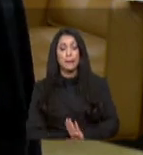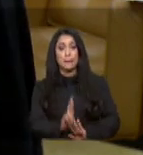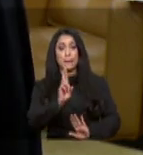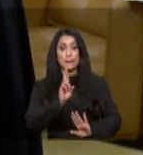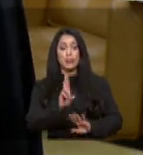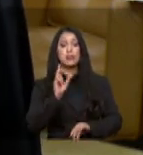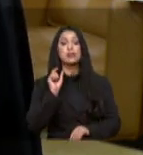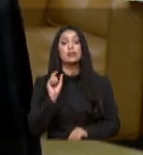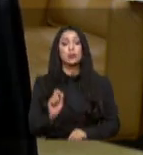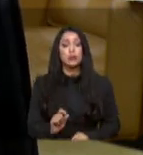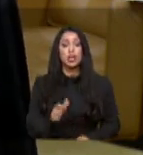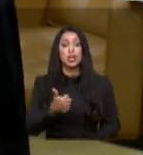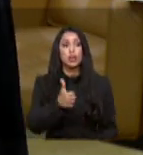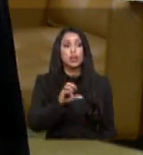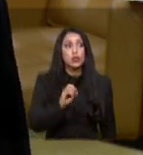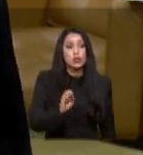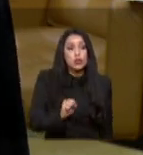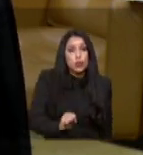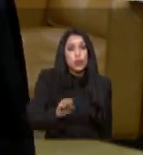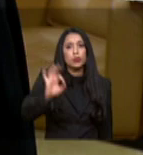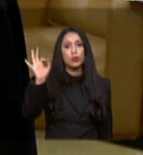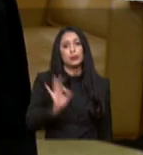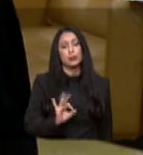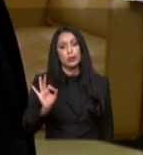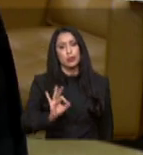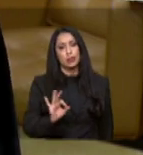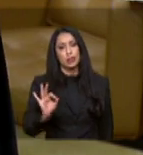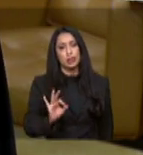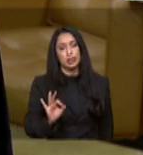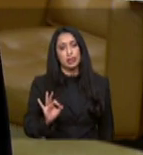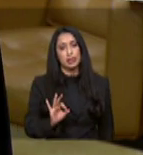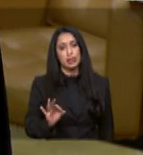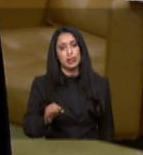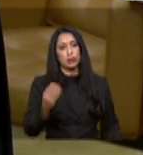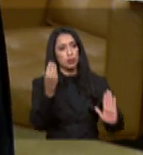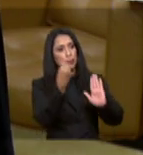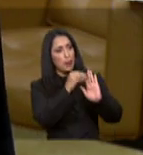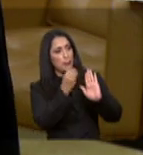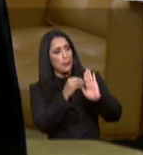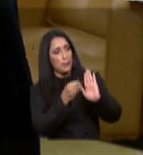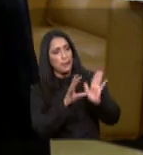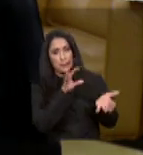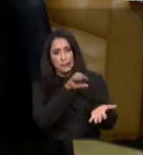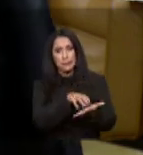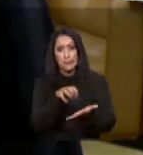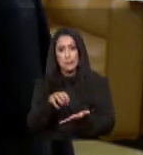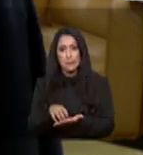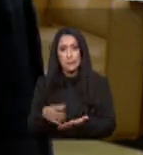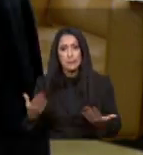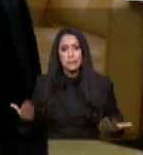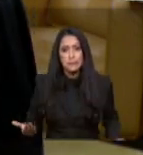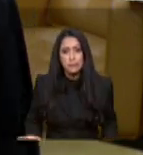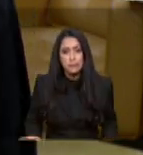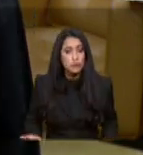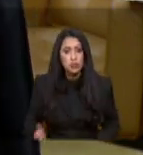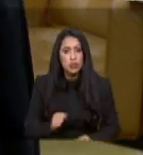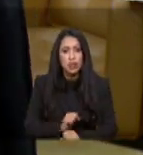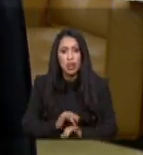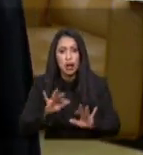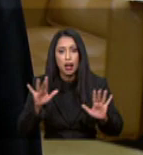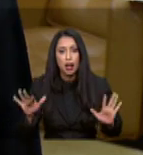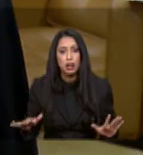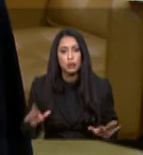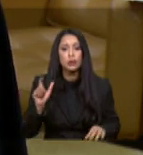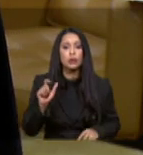um incremento de 18% no efetivo. O plenário julga ações que tratam de supostas ações e omissões da União e da Presidência da República